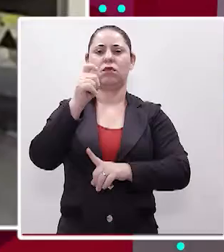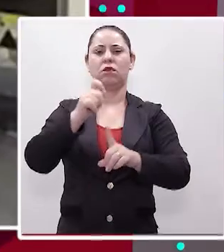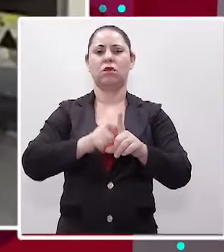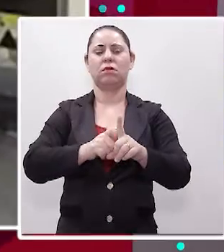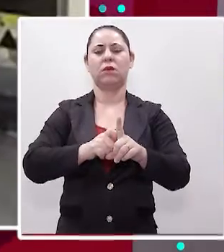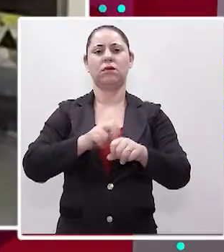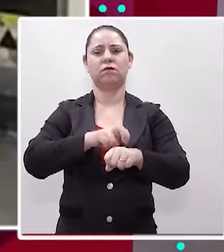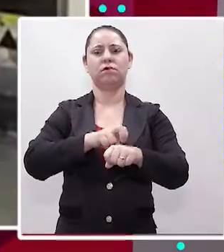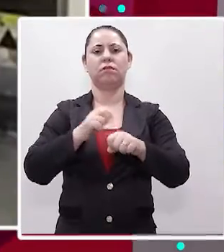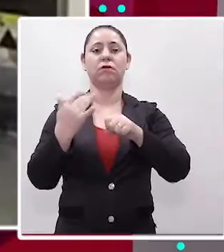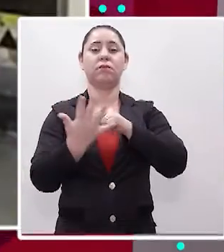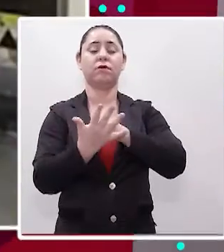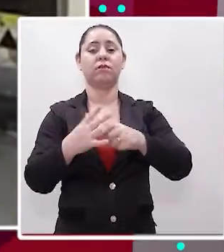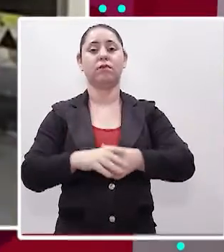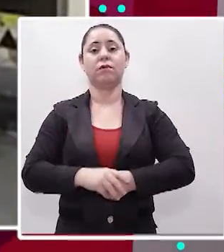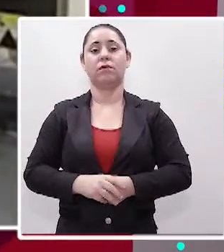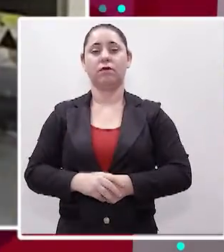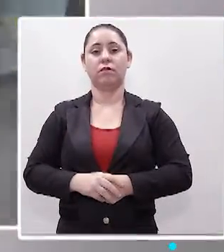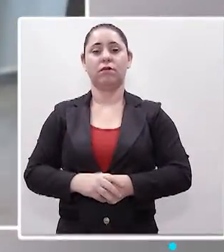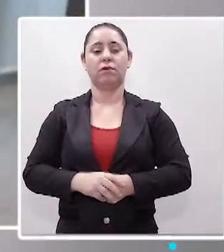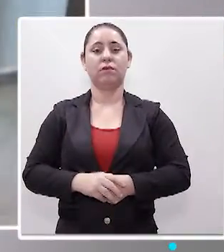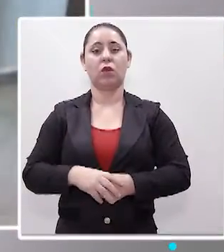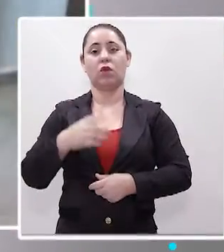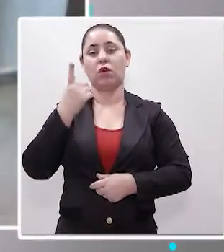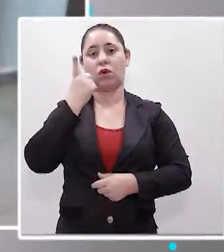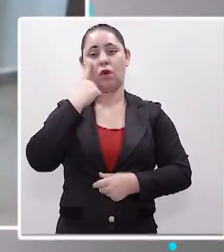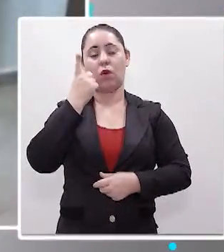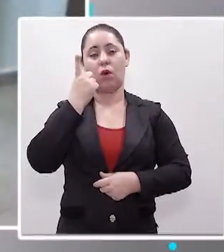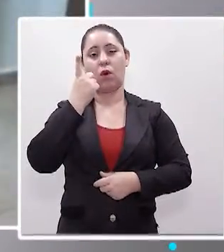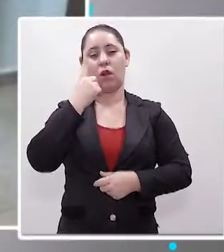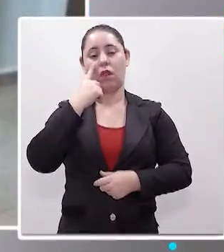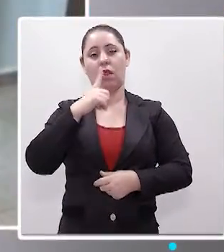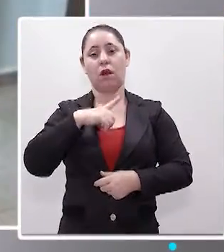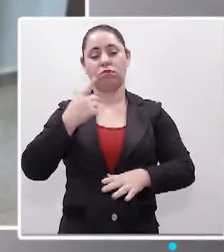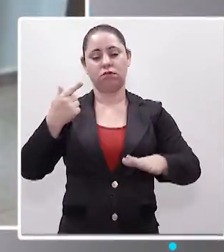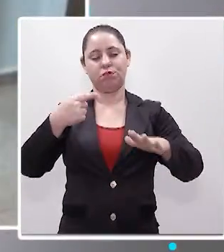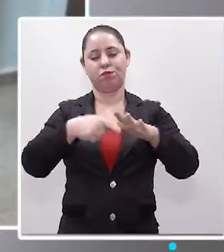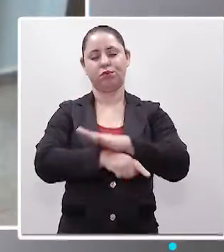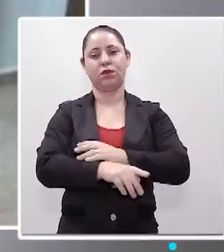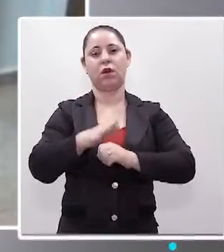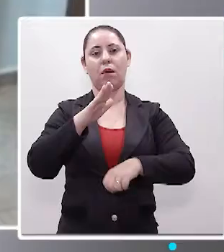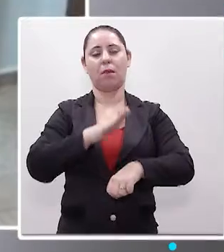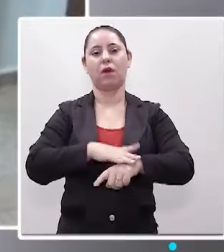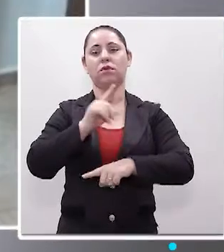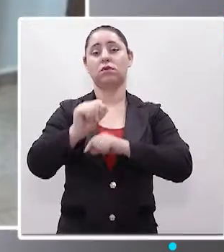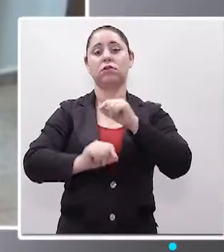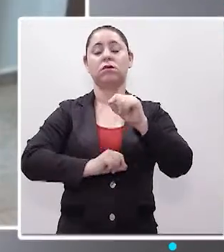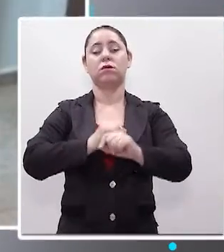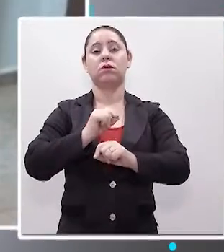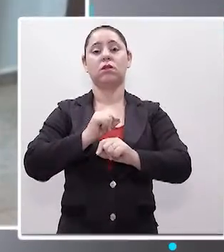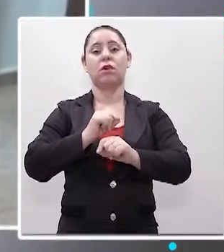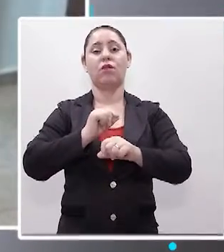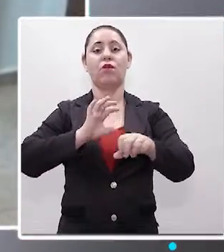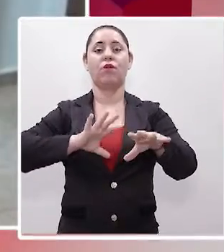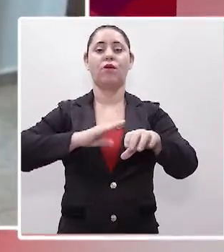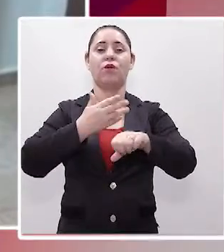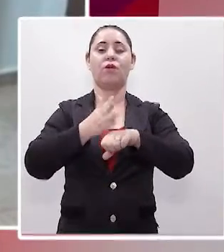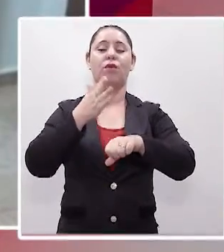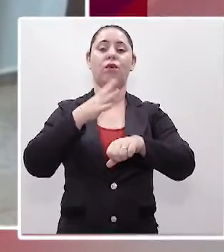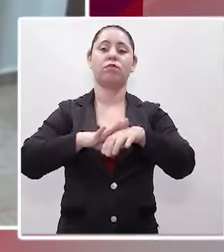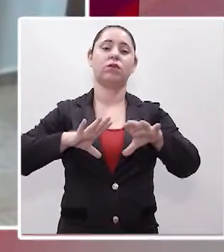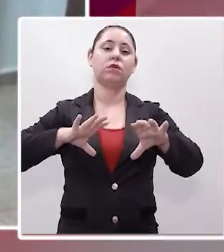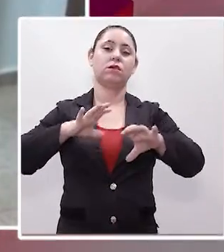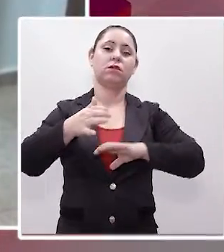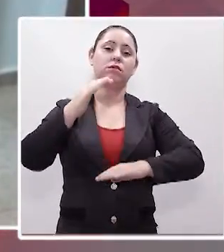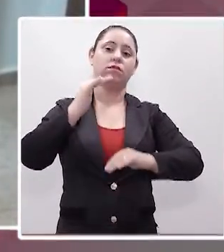nesses 14 meses que talvez a gente não tenha conversado? Olha, eu acho que a gente pode aprofundar um pouco mais a questão